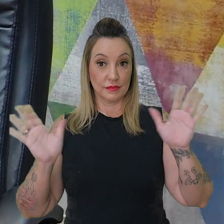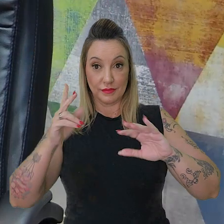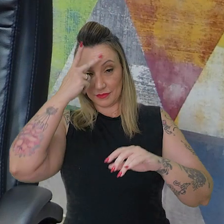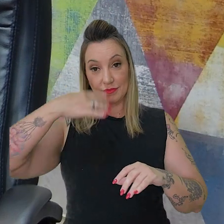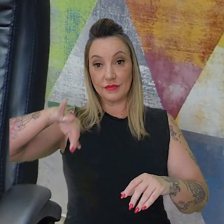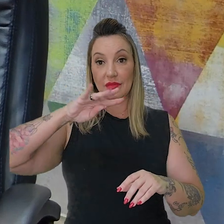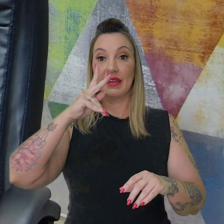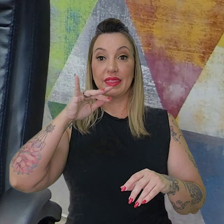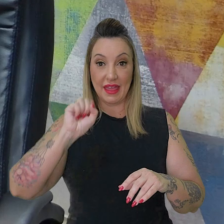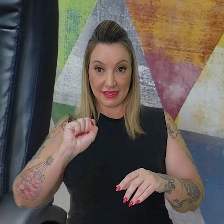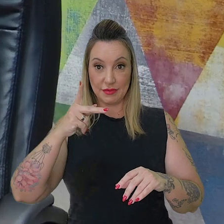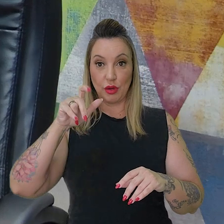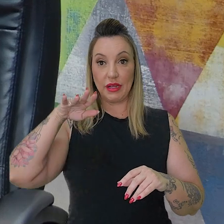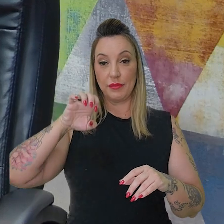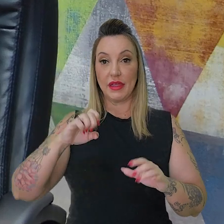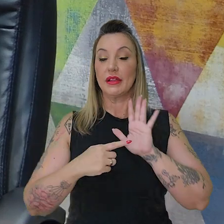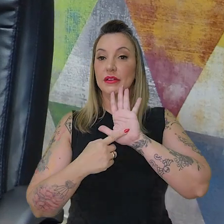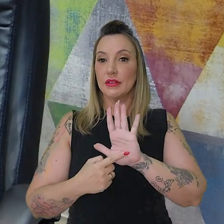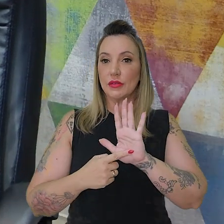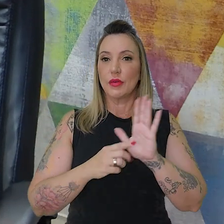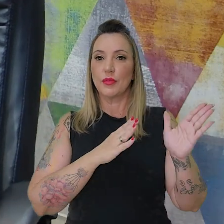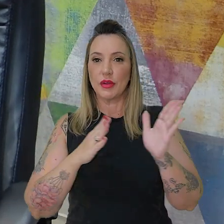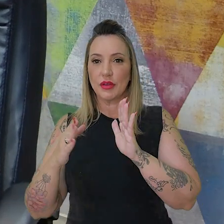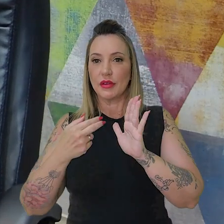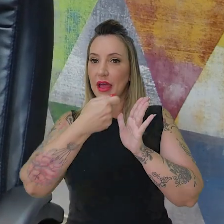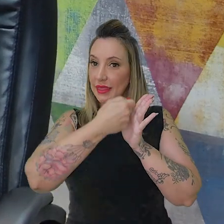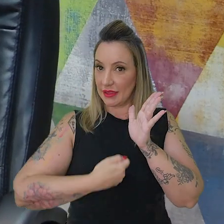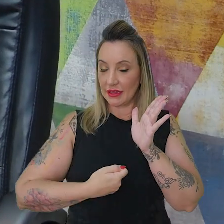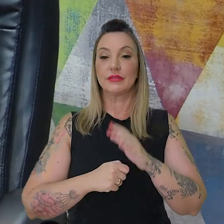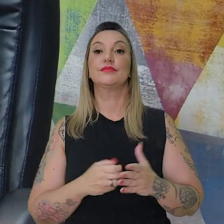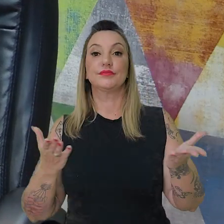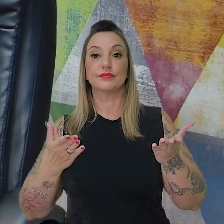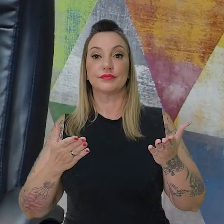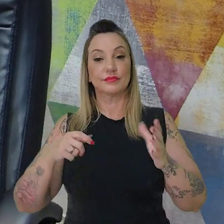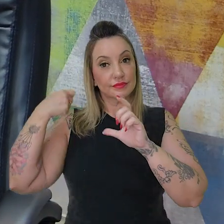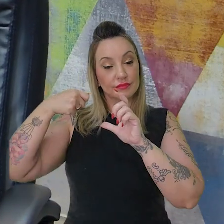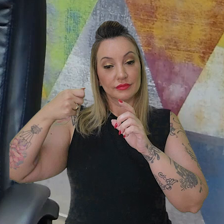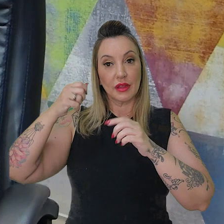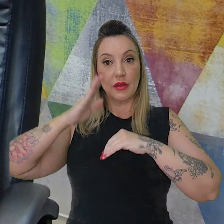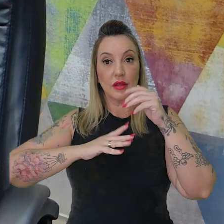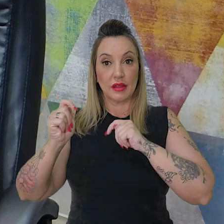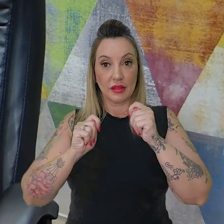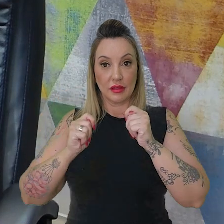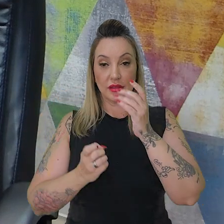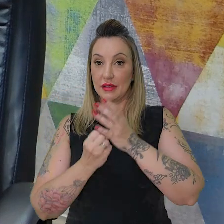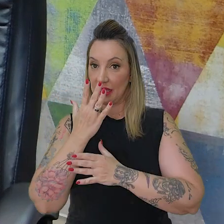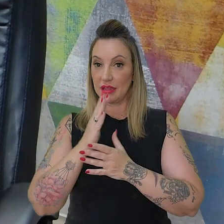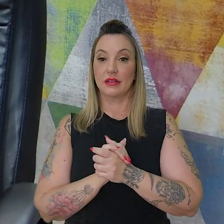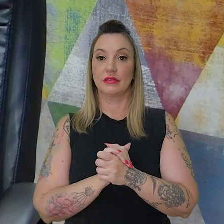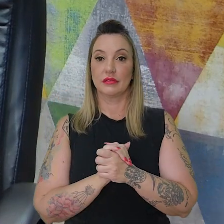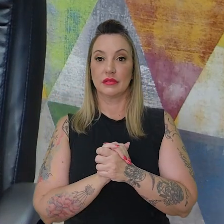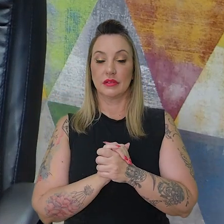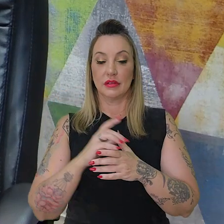Oi pessoal eu sou th polim sou apresentadora produtora roteirista e esse é o videocast profissões da economia criativa